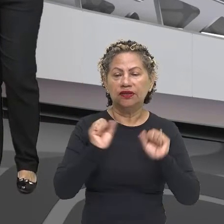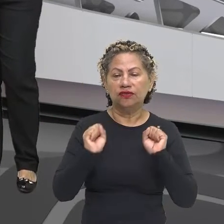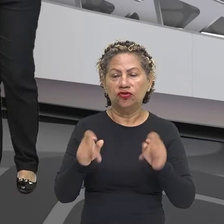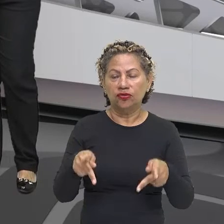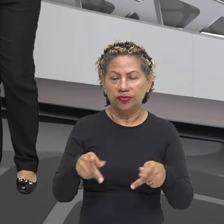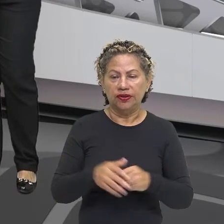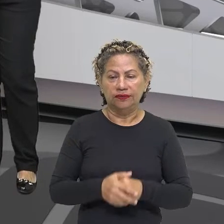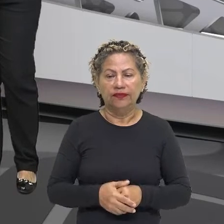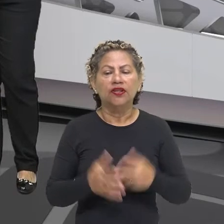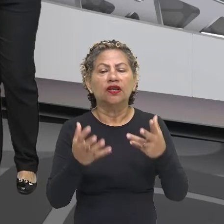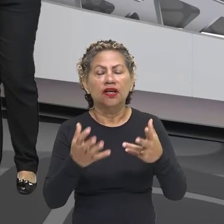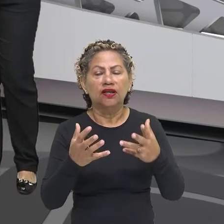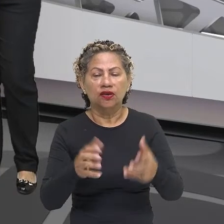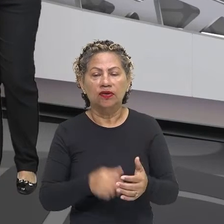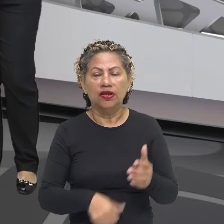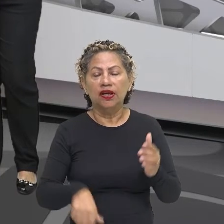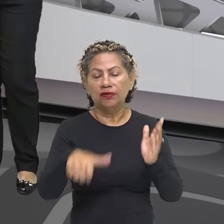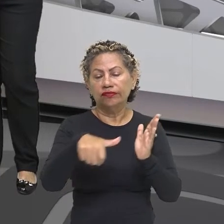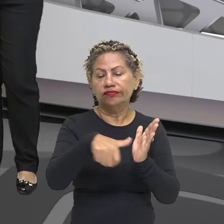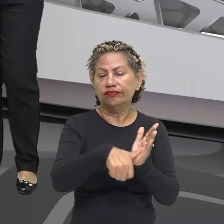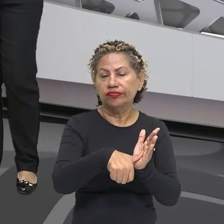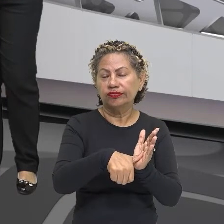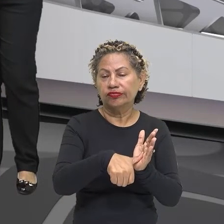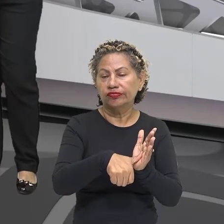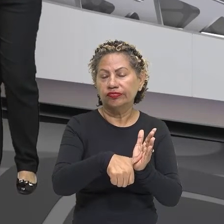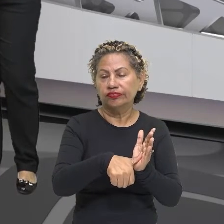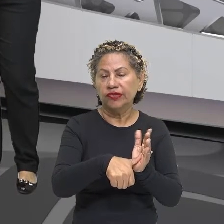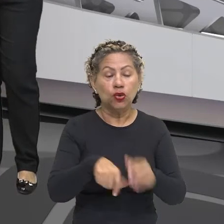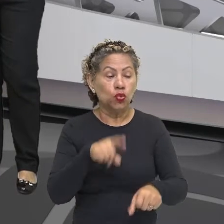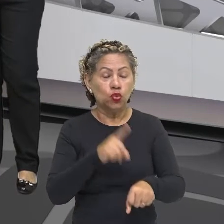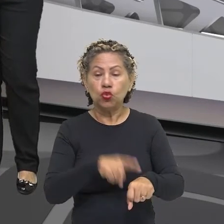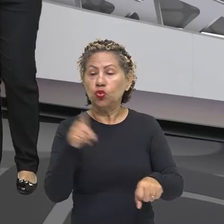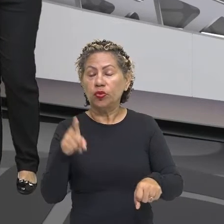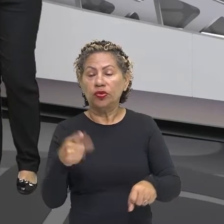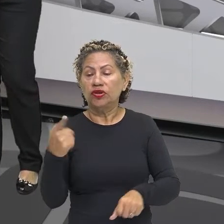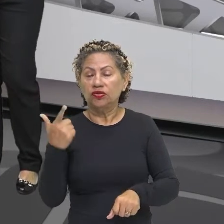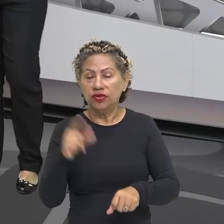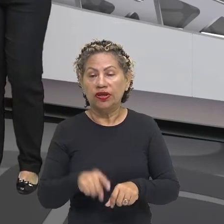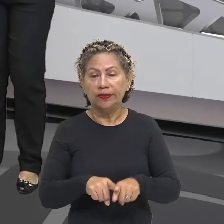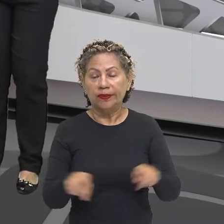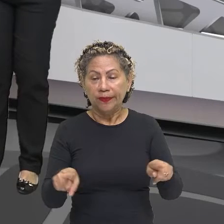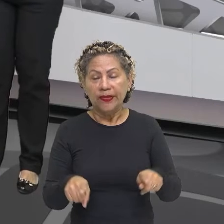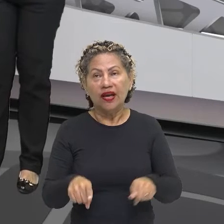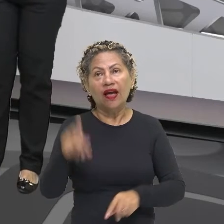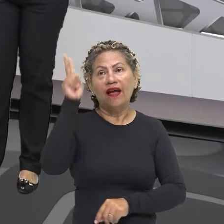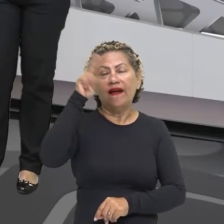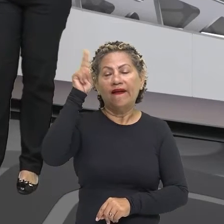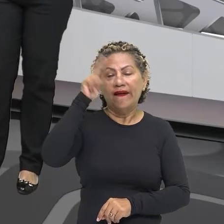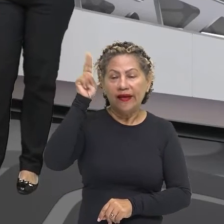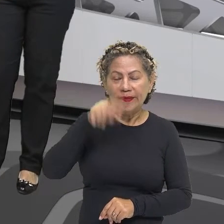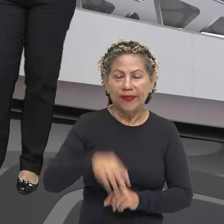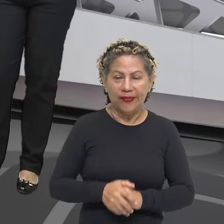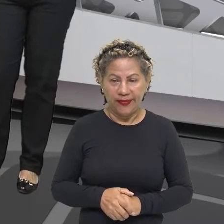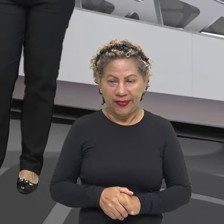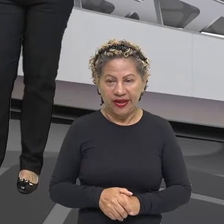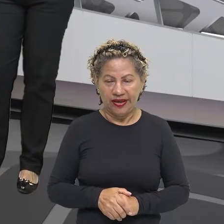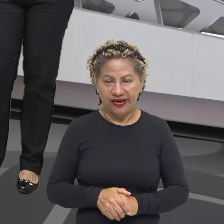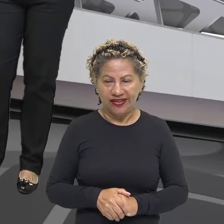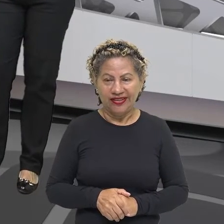que está na internet, entendeu? E que, de repente, você pode estar acessando